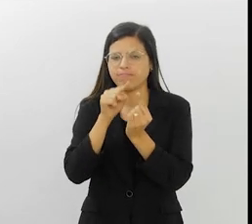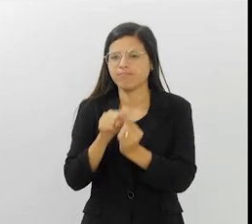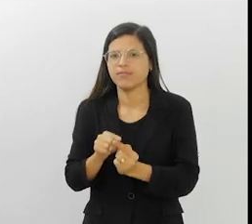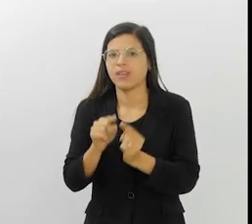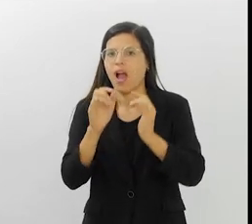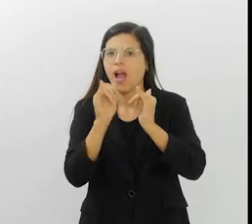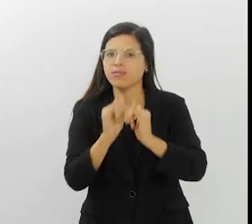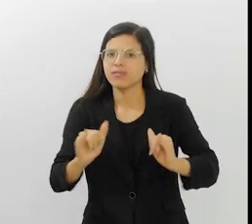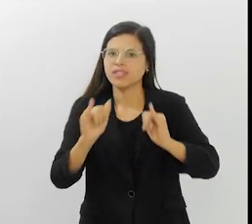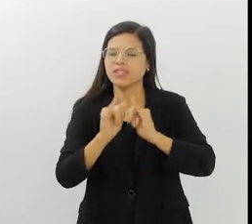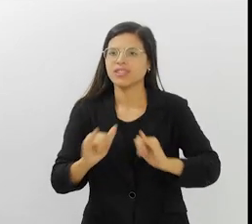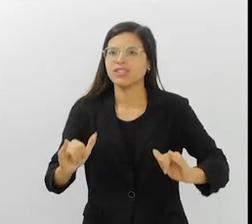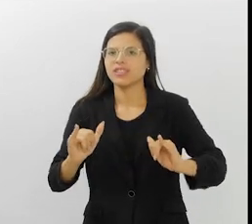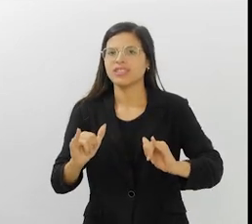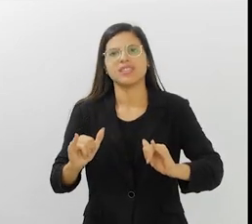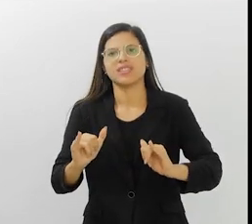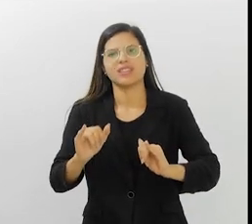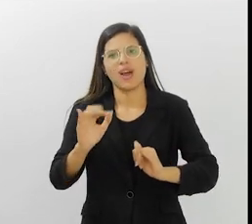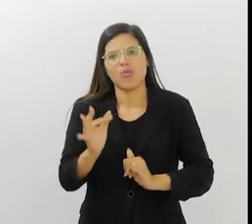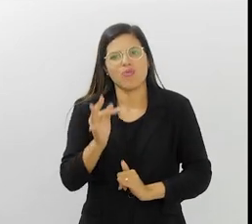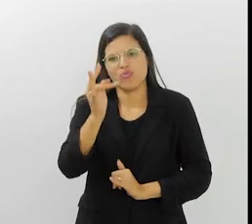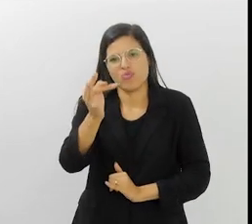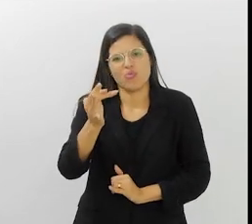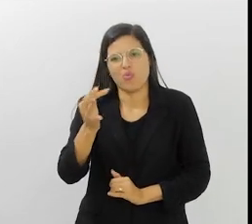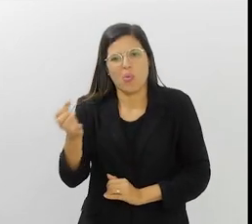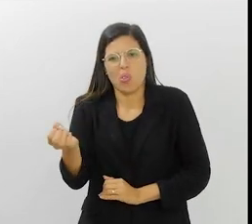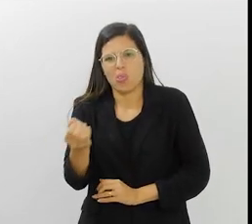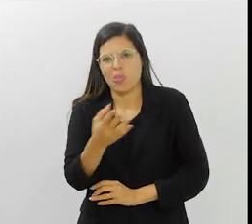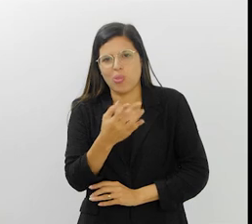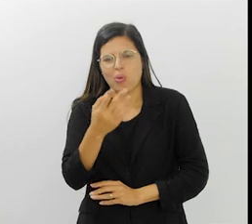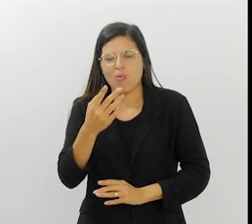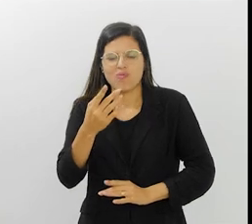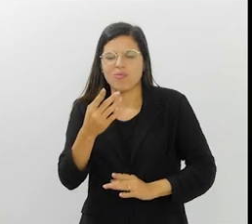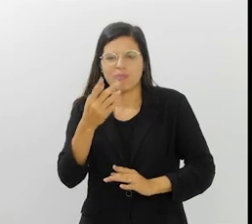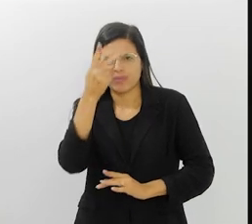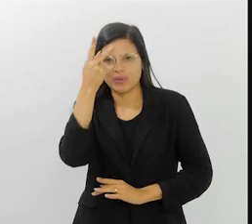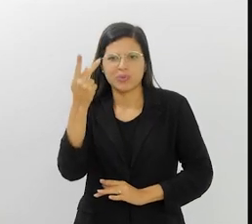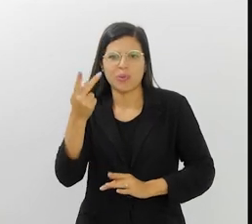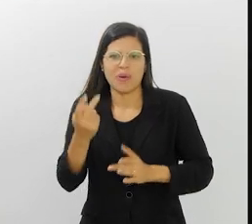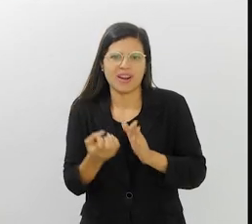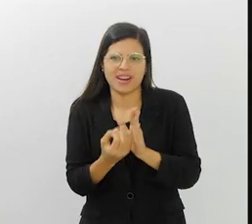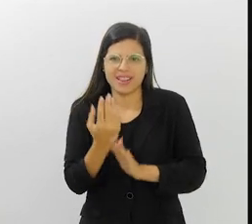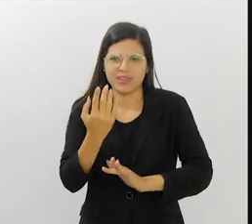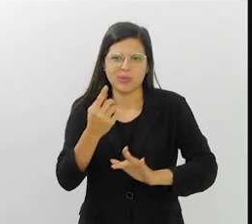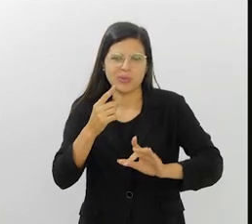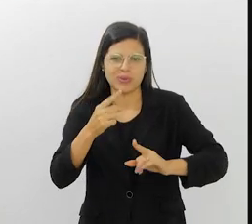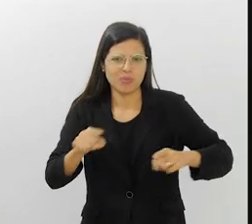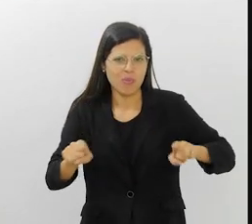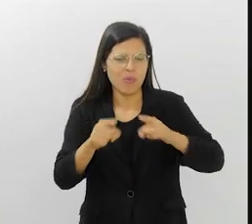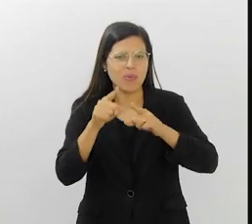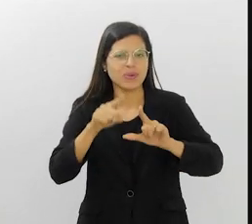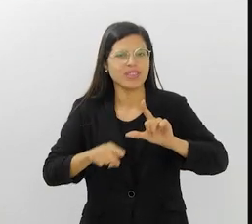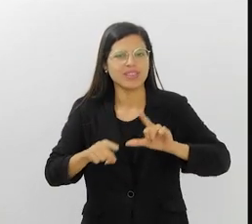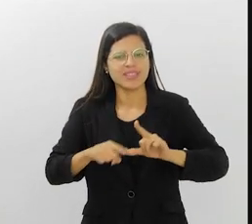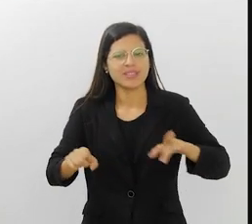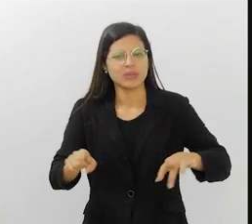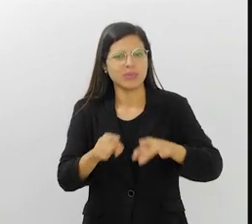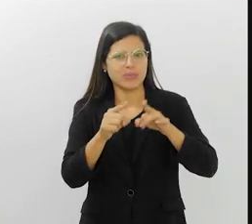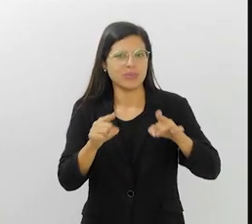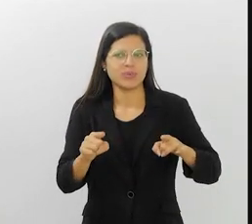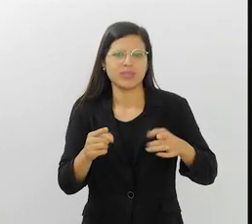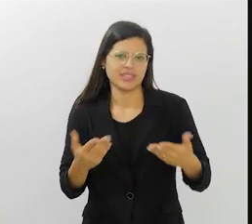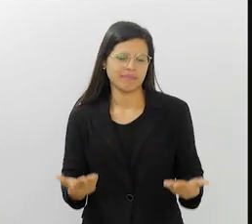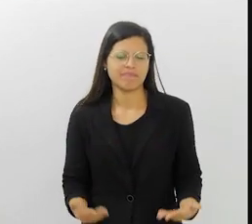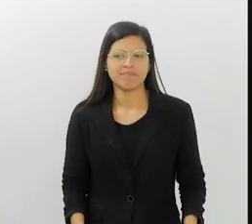consegue gerar um novo compositor, um novo figurinista. Né? Isso Essa é muito a importante, ideia. Né? Porque a maioria do nosso público do